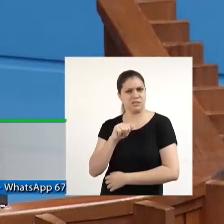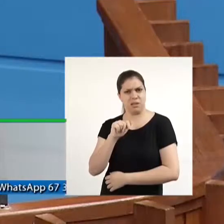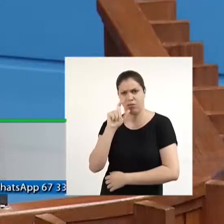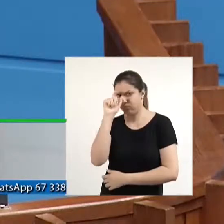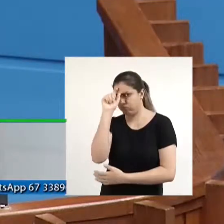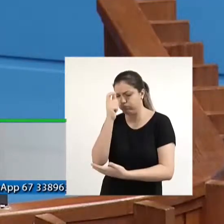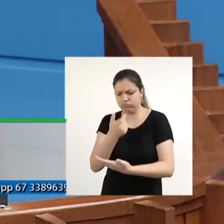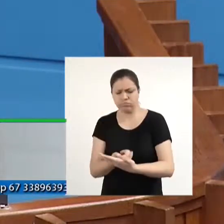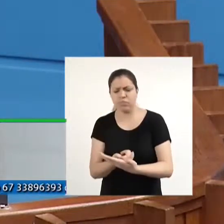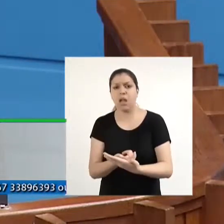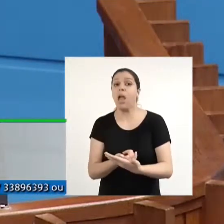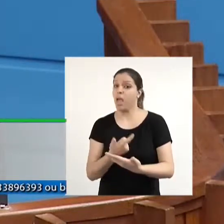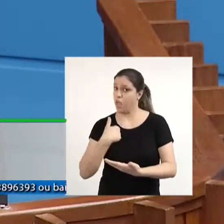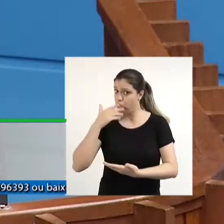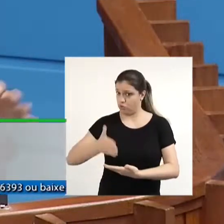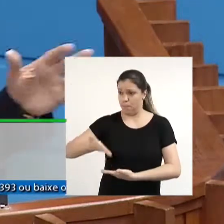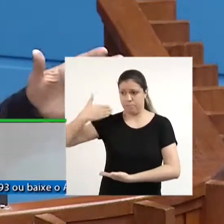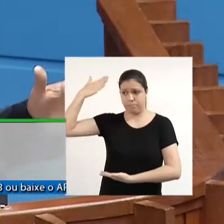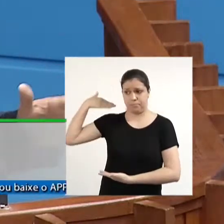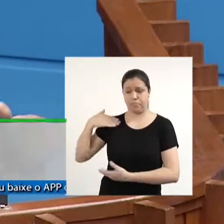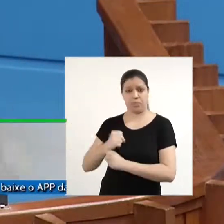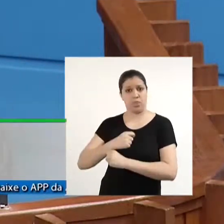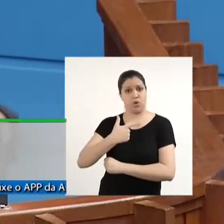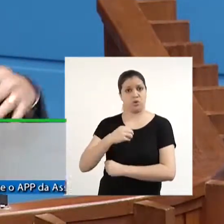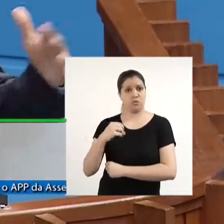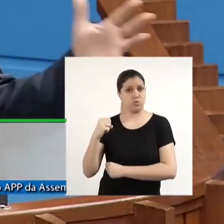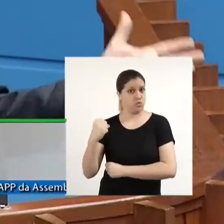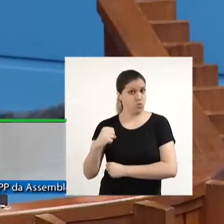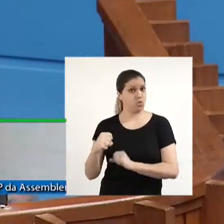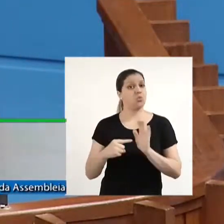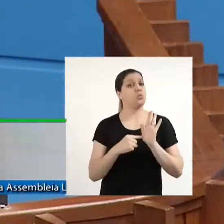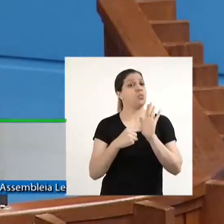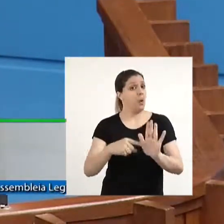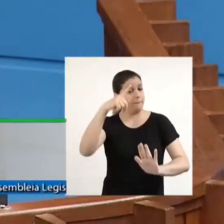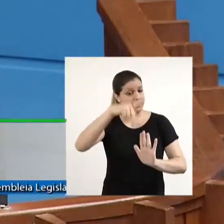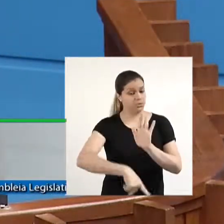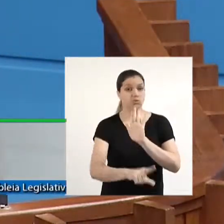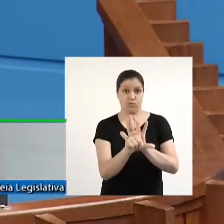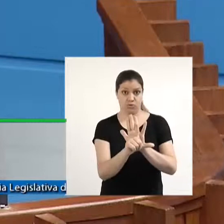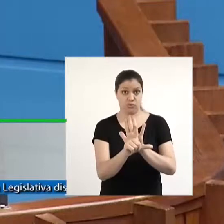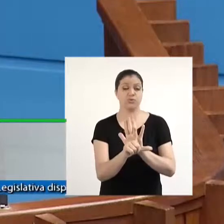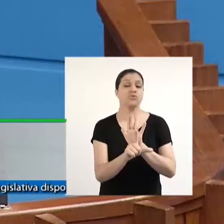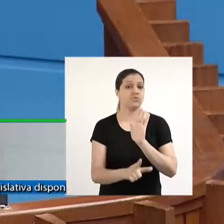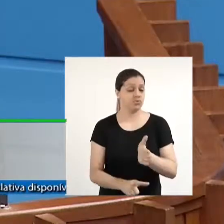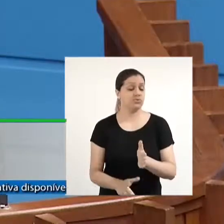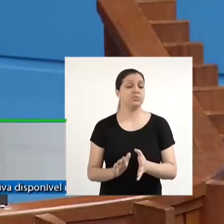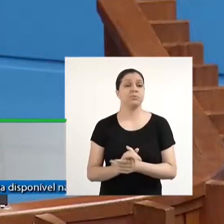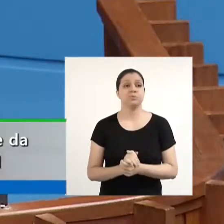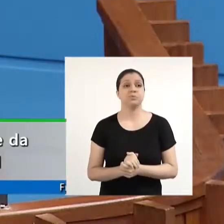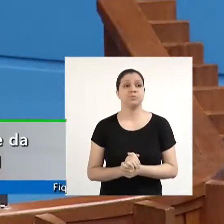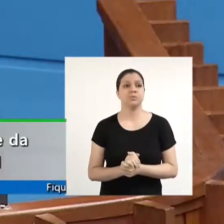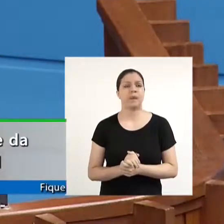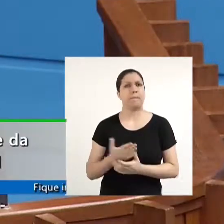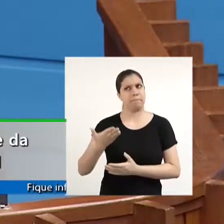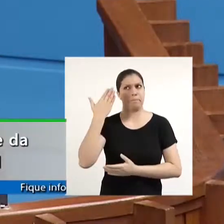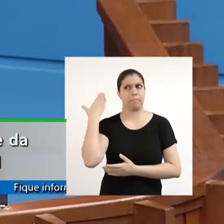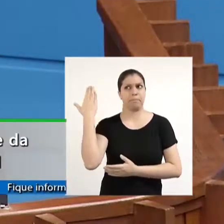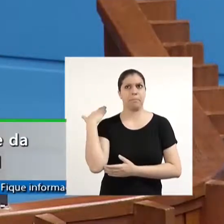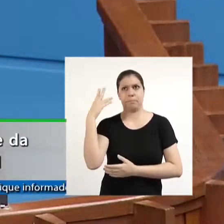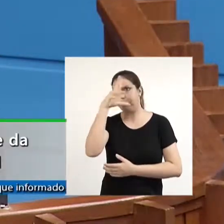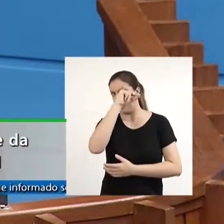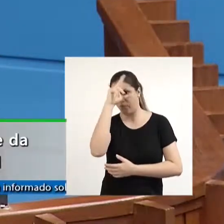aqui em 2008. Esse projeto nosso, naquele momento, o atual prefeito